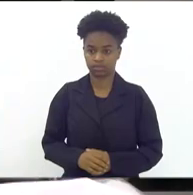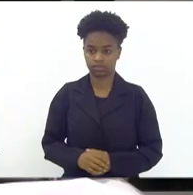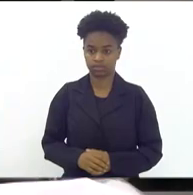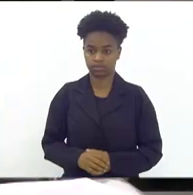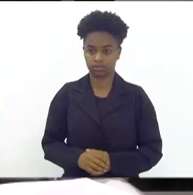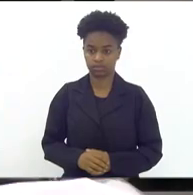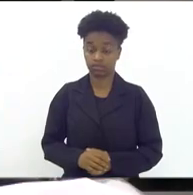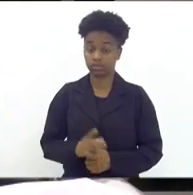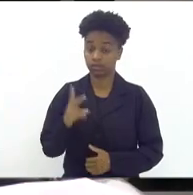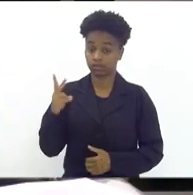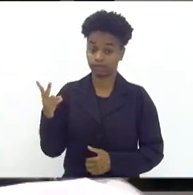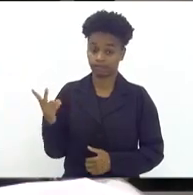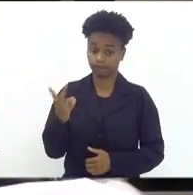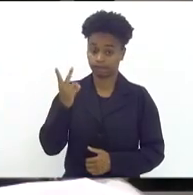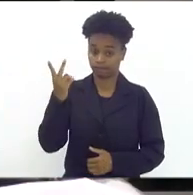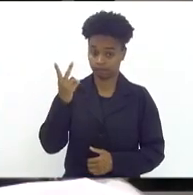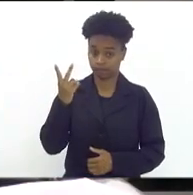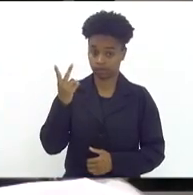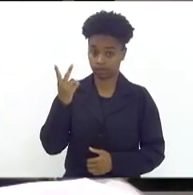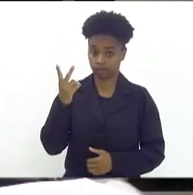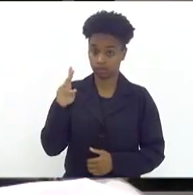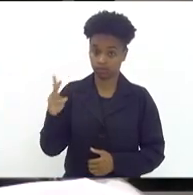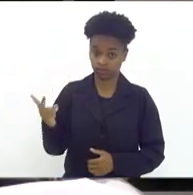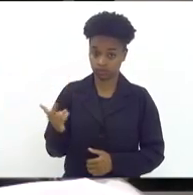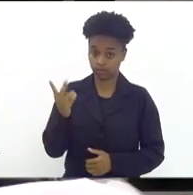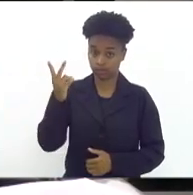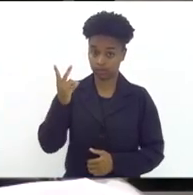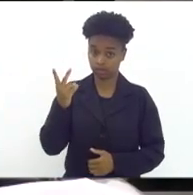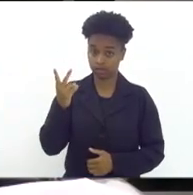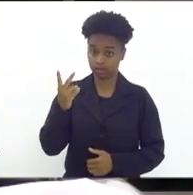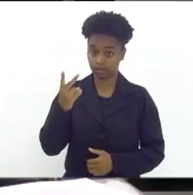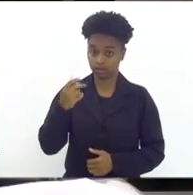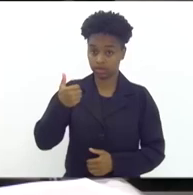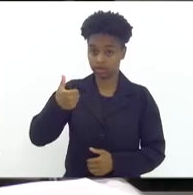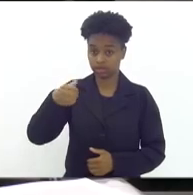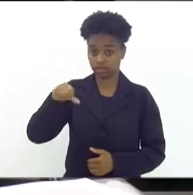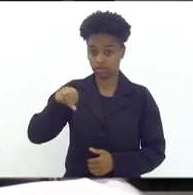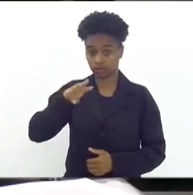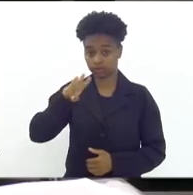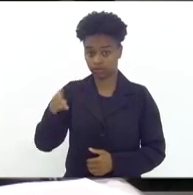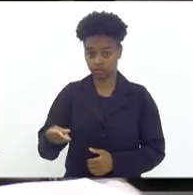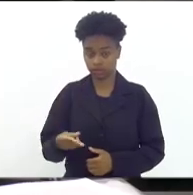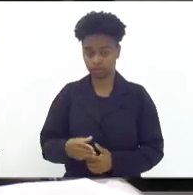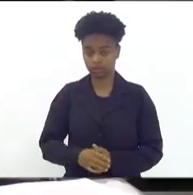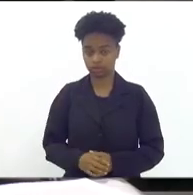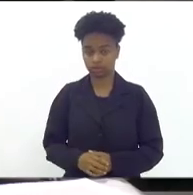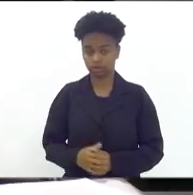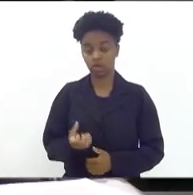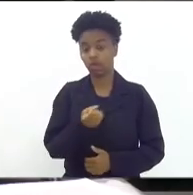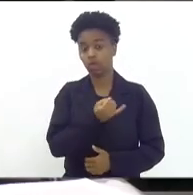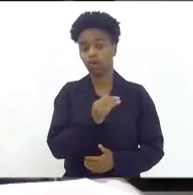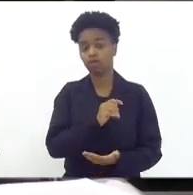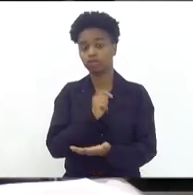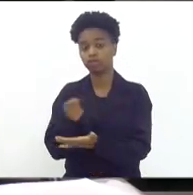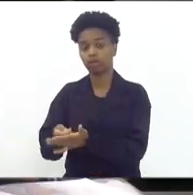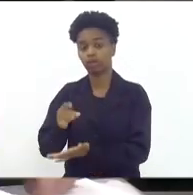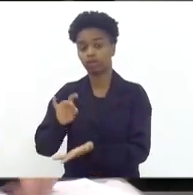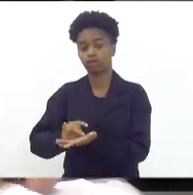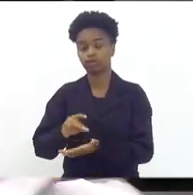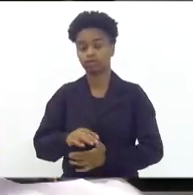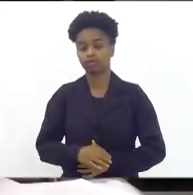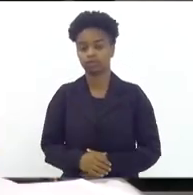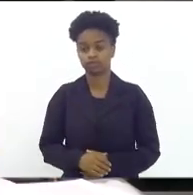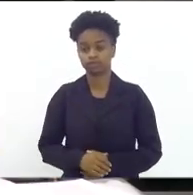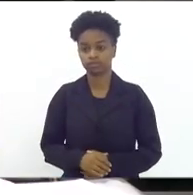o valor de face na verdade o valor de face de 1919 milhões e quantas foram efetivamente pagas senhor presidente